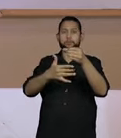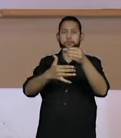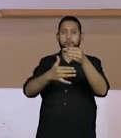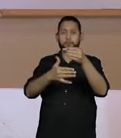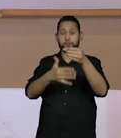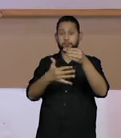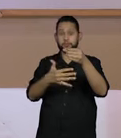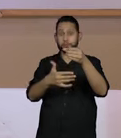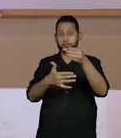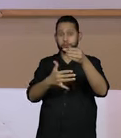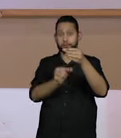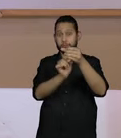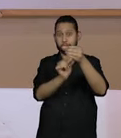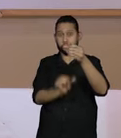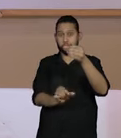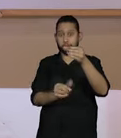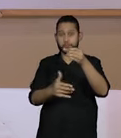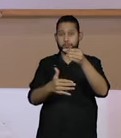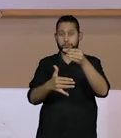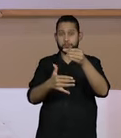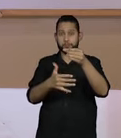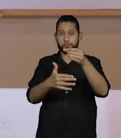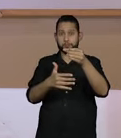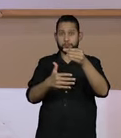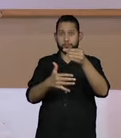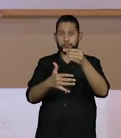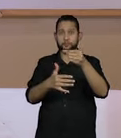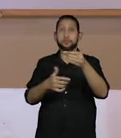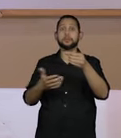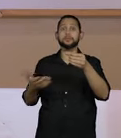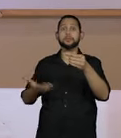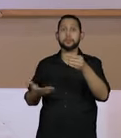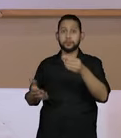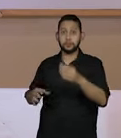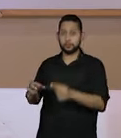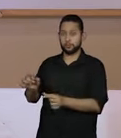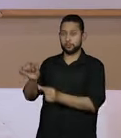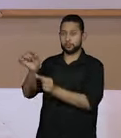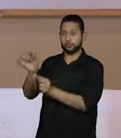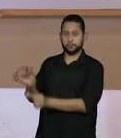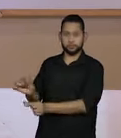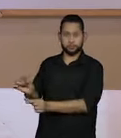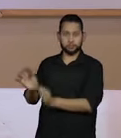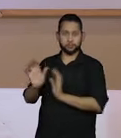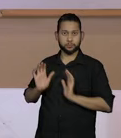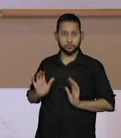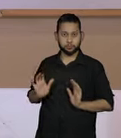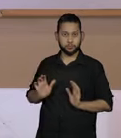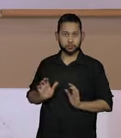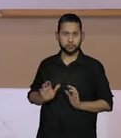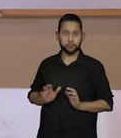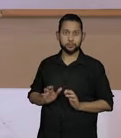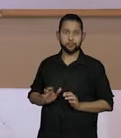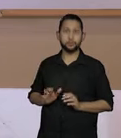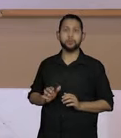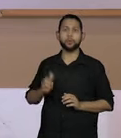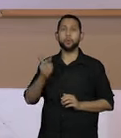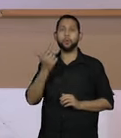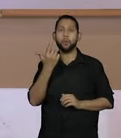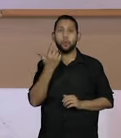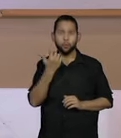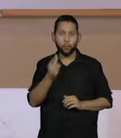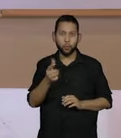Solução de sulfato de cobre. Na sequência, a gente vai colocar no outro tubo de